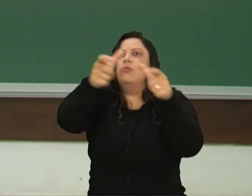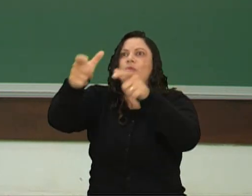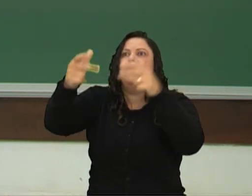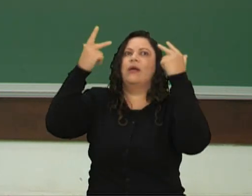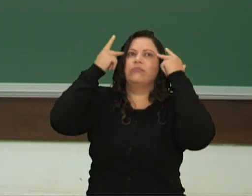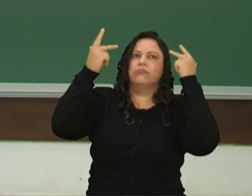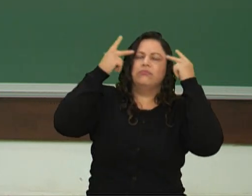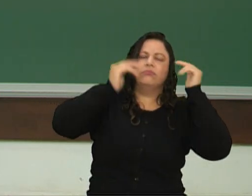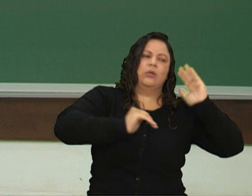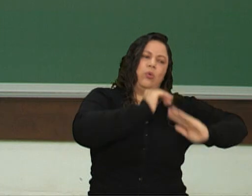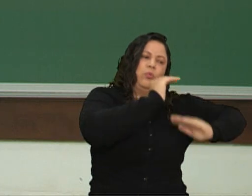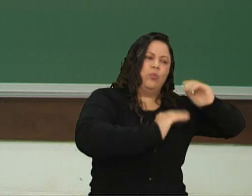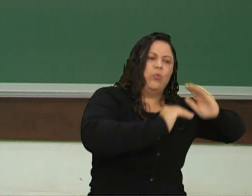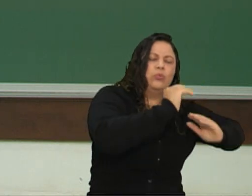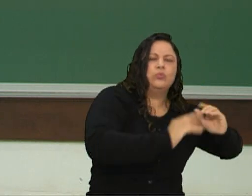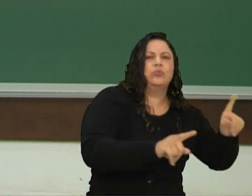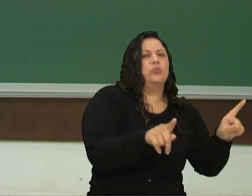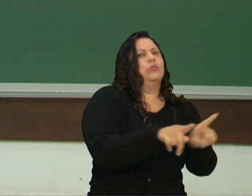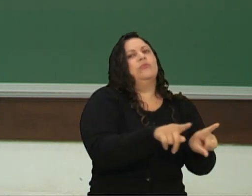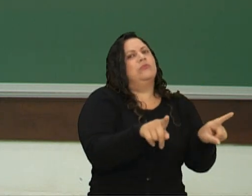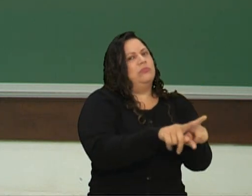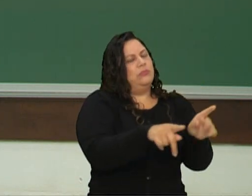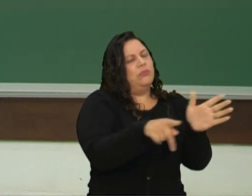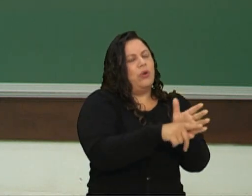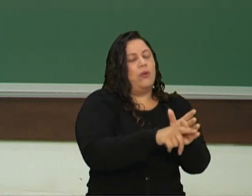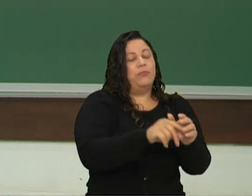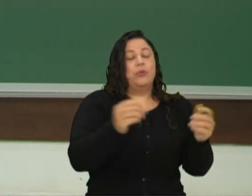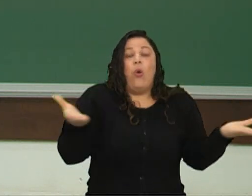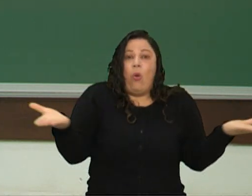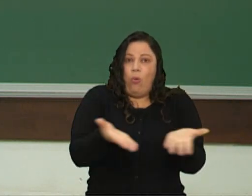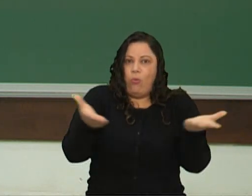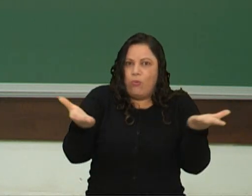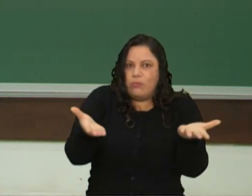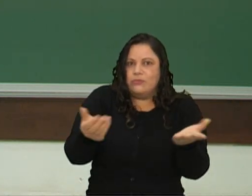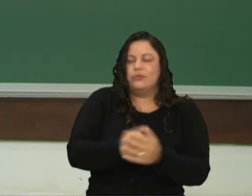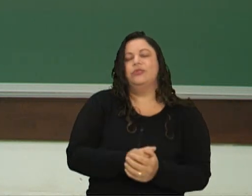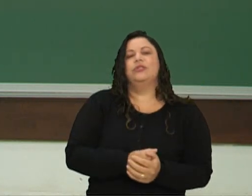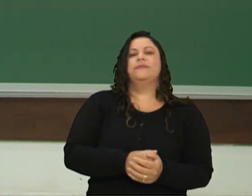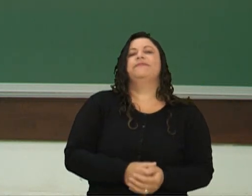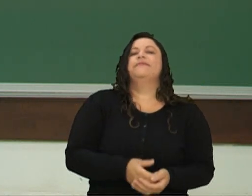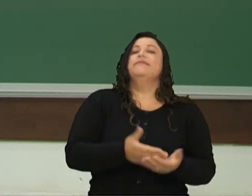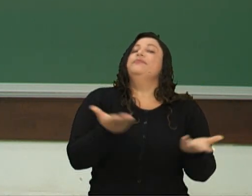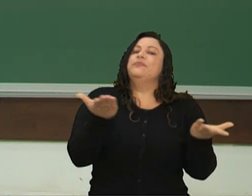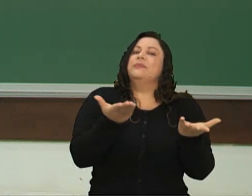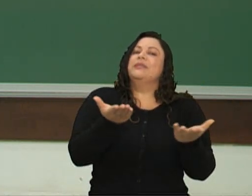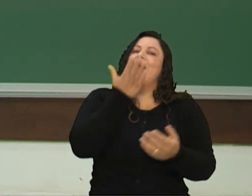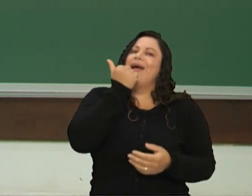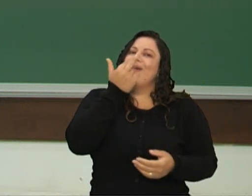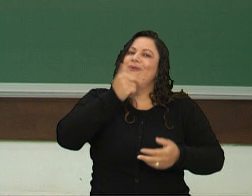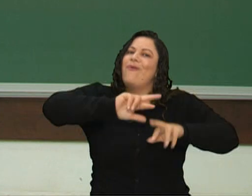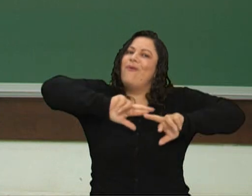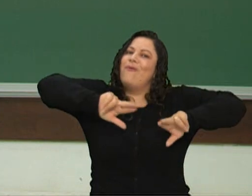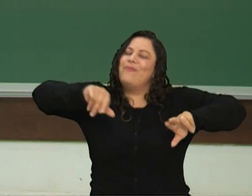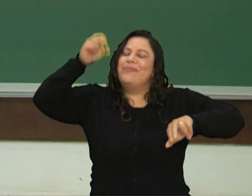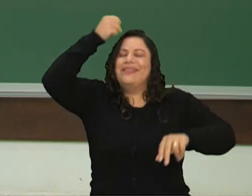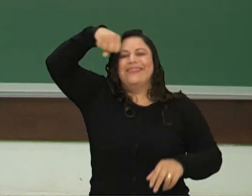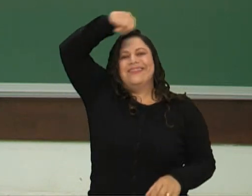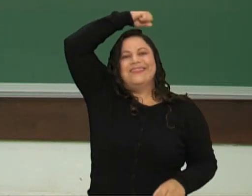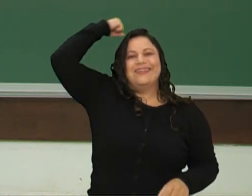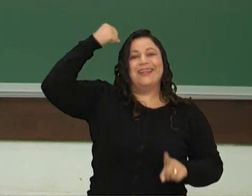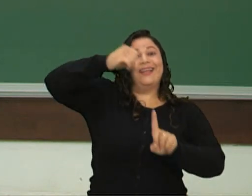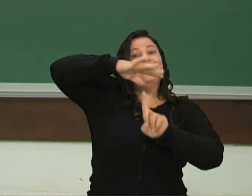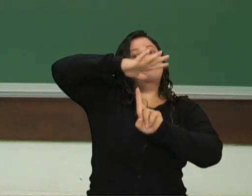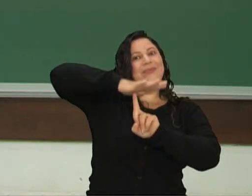então, para ficar bem claro aqui, na aula de hoje abordamos os alimentos sagrados paranaenses, na próxima